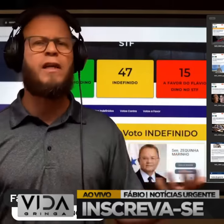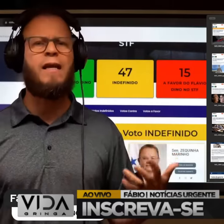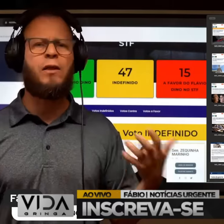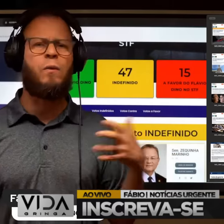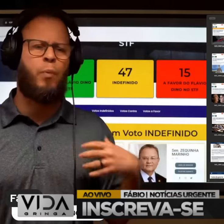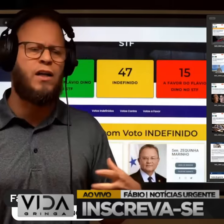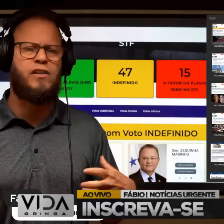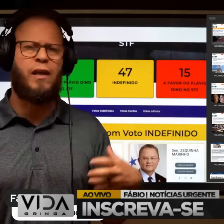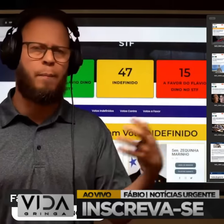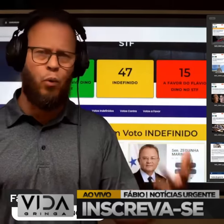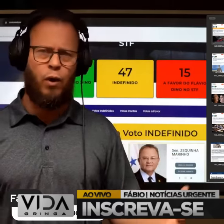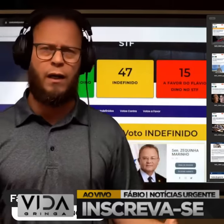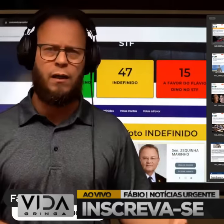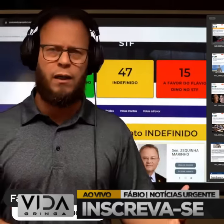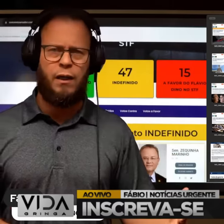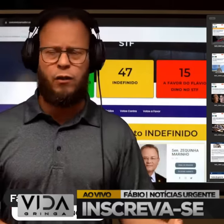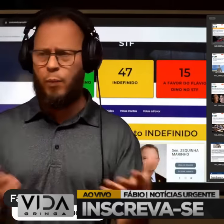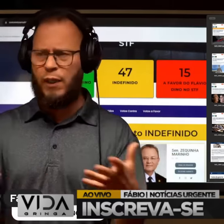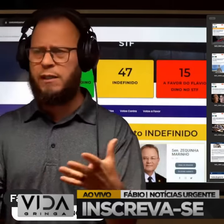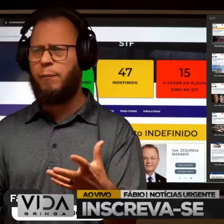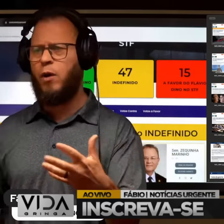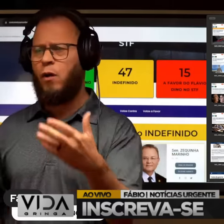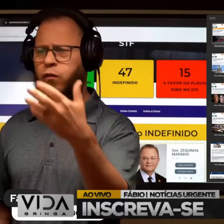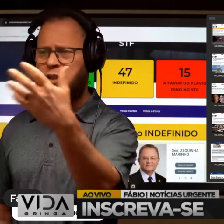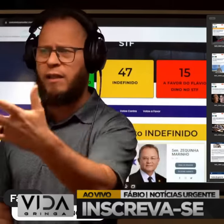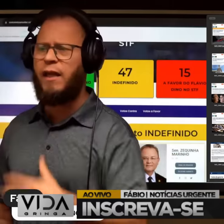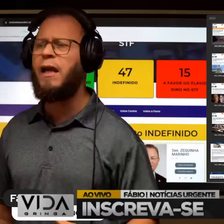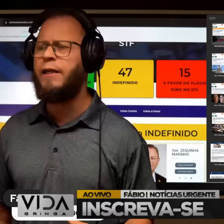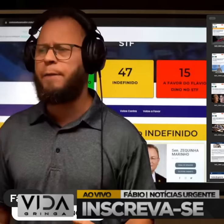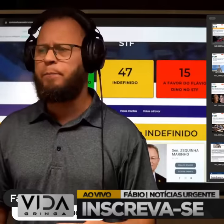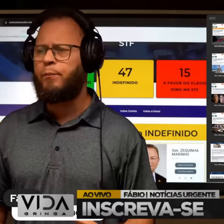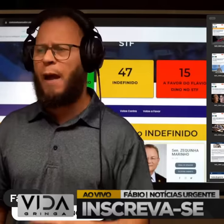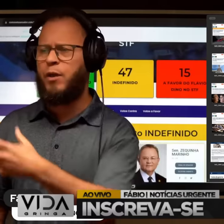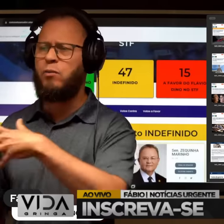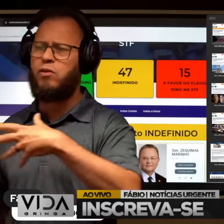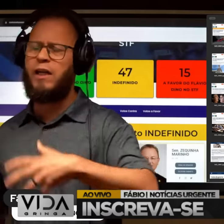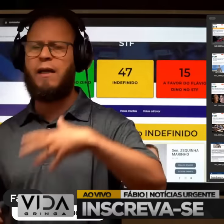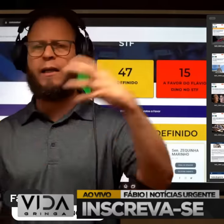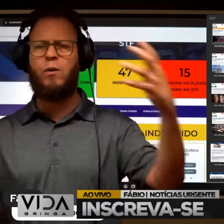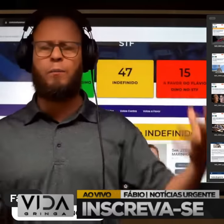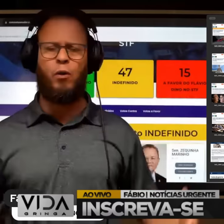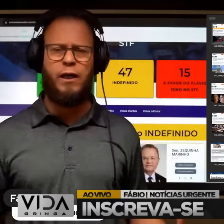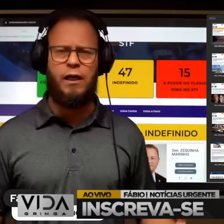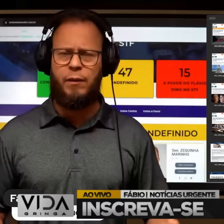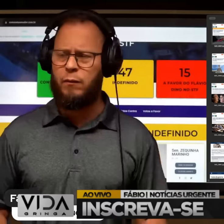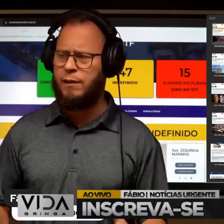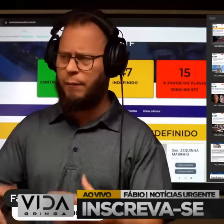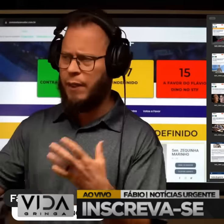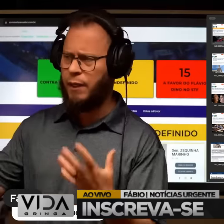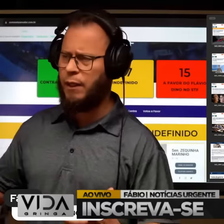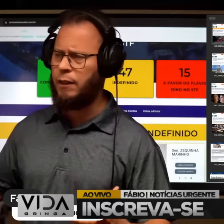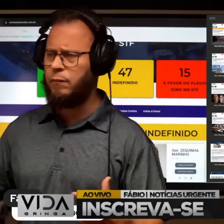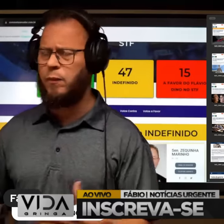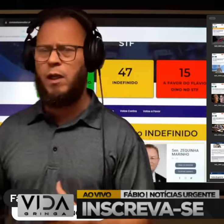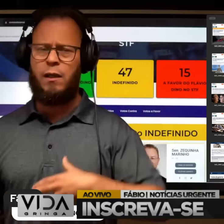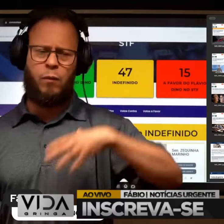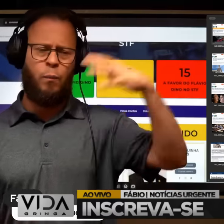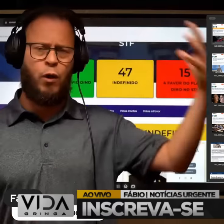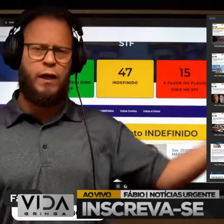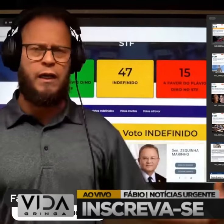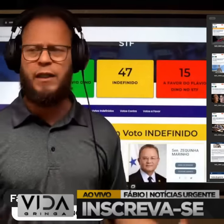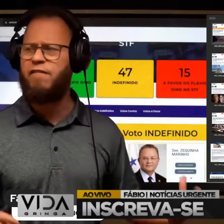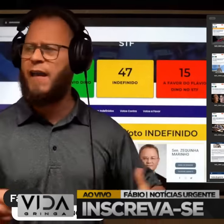a direita não pode ser burra. Então, por exemplo, você tem ali, a Beyoncé está querendo um programa, essa americana,